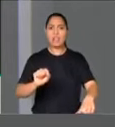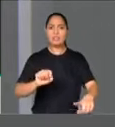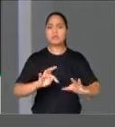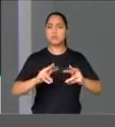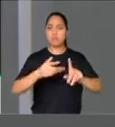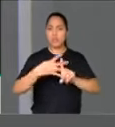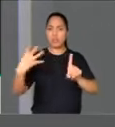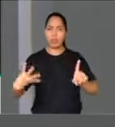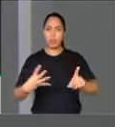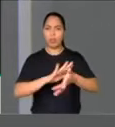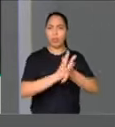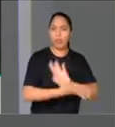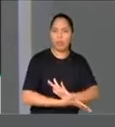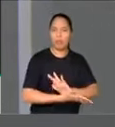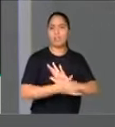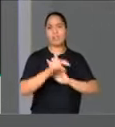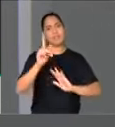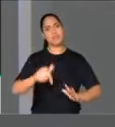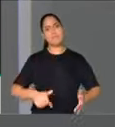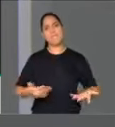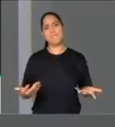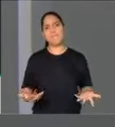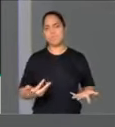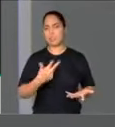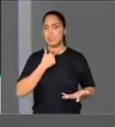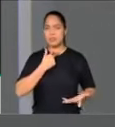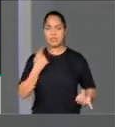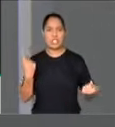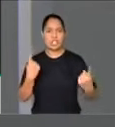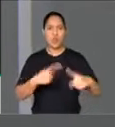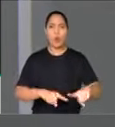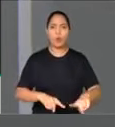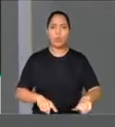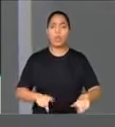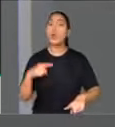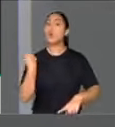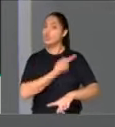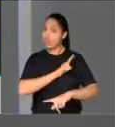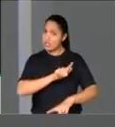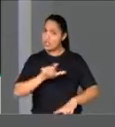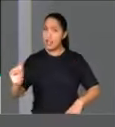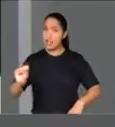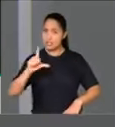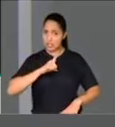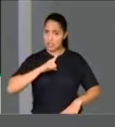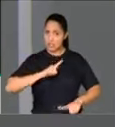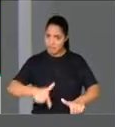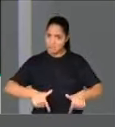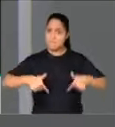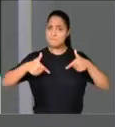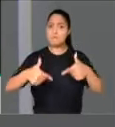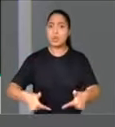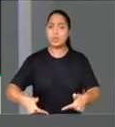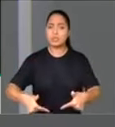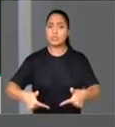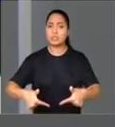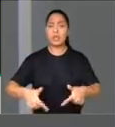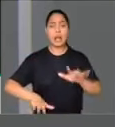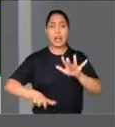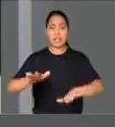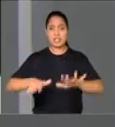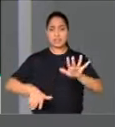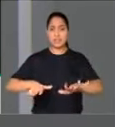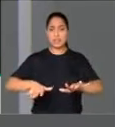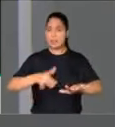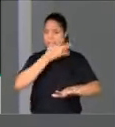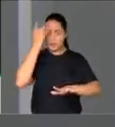tão racista como é a sociedade brasileira. Nós, lésbicas, temos a nossa existência apagada de diversas formas, seja pelo não reconhecimento